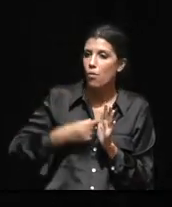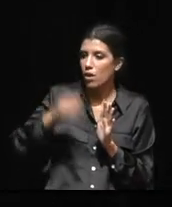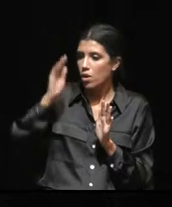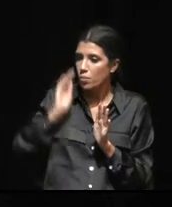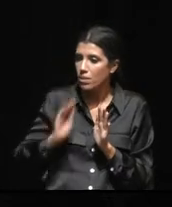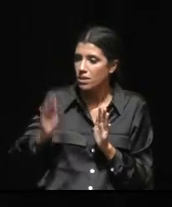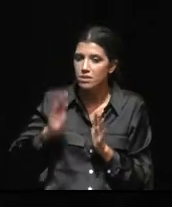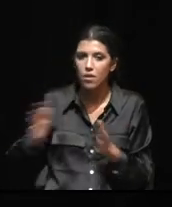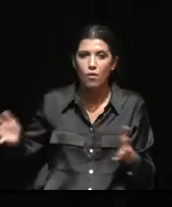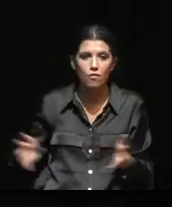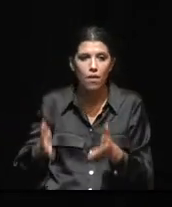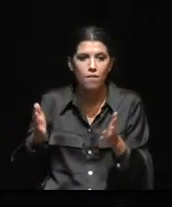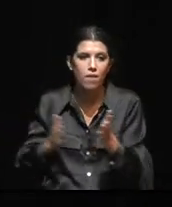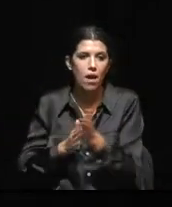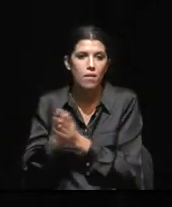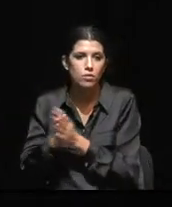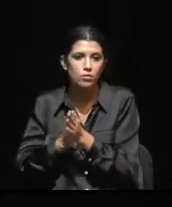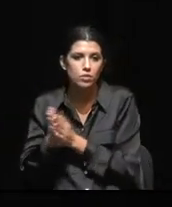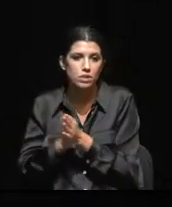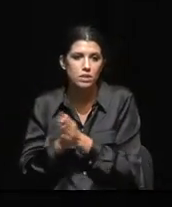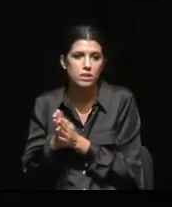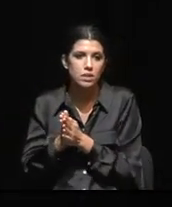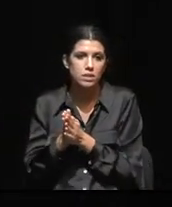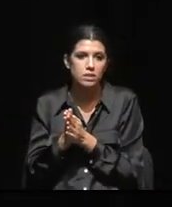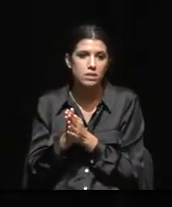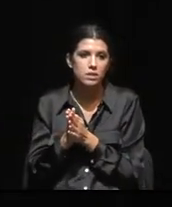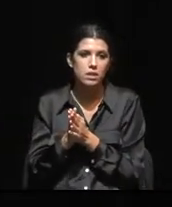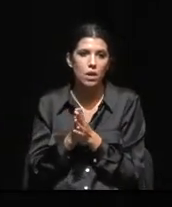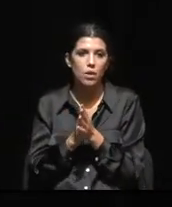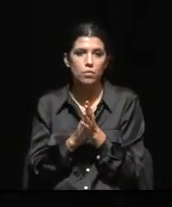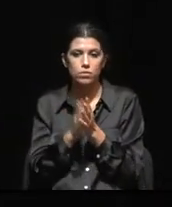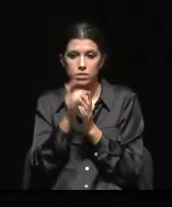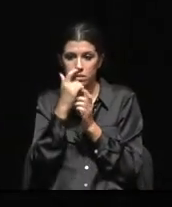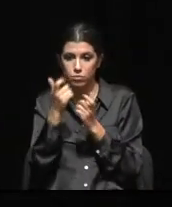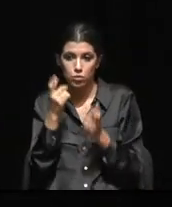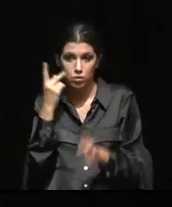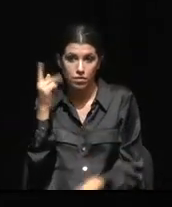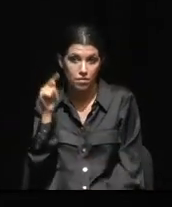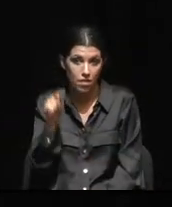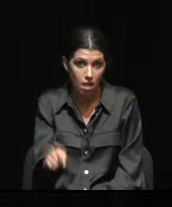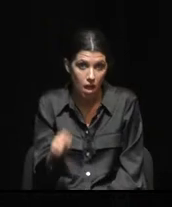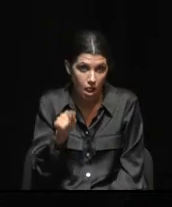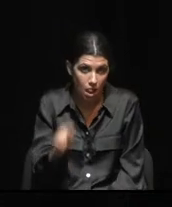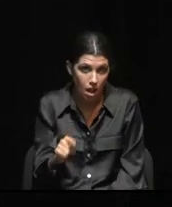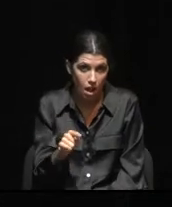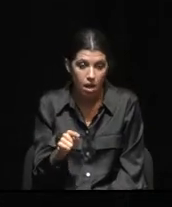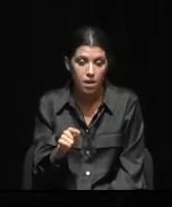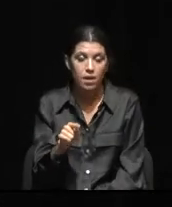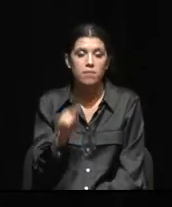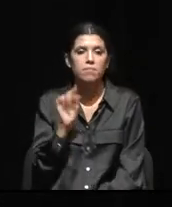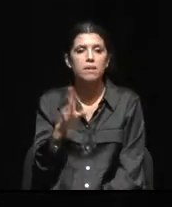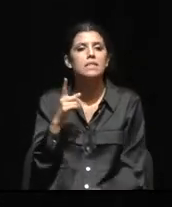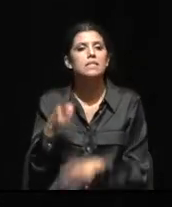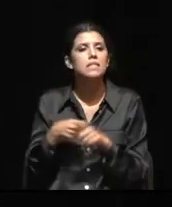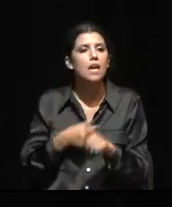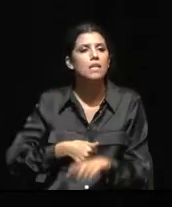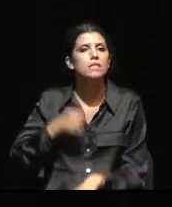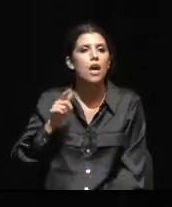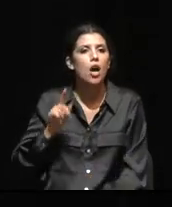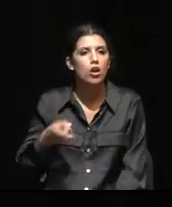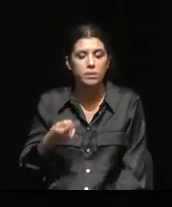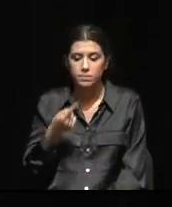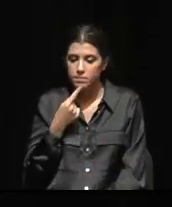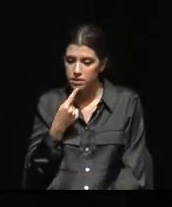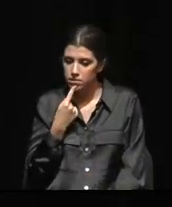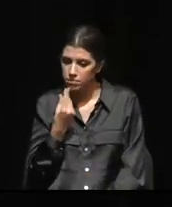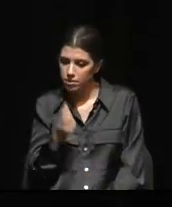ou a utilização de e munícipes que estão nesses bairros mas aquilo que nos interessa é efetivamente